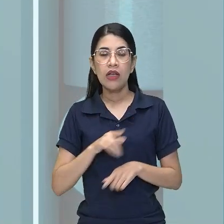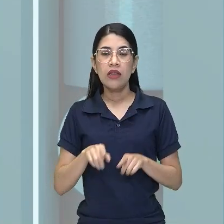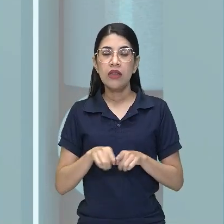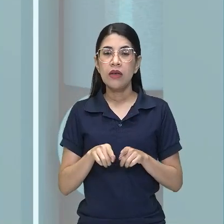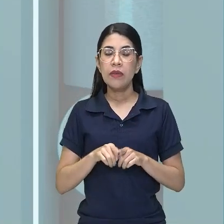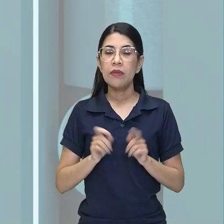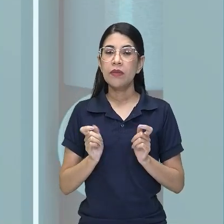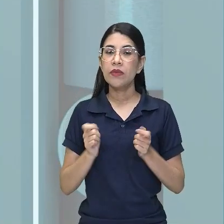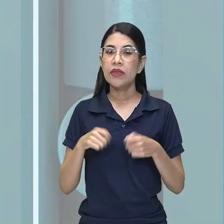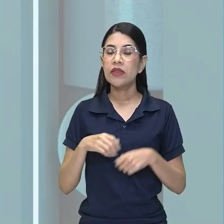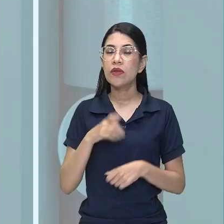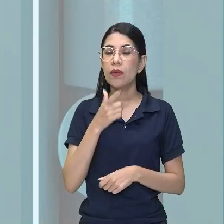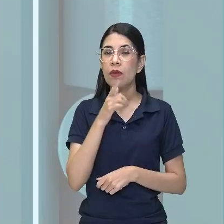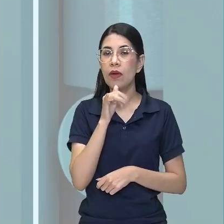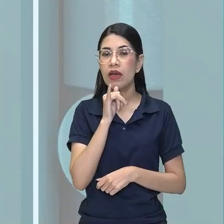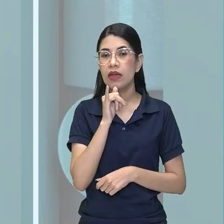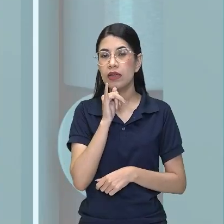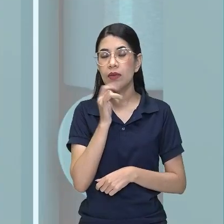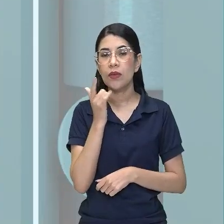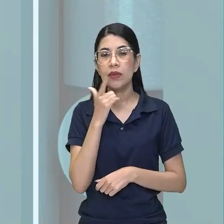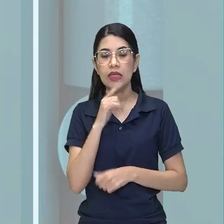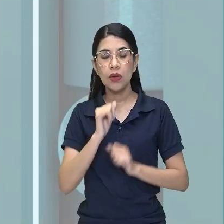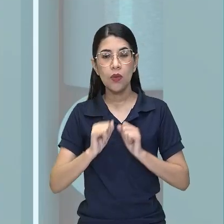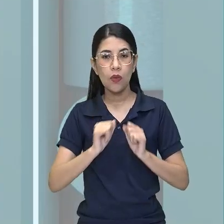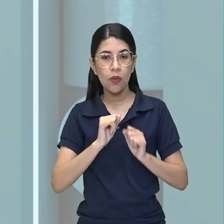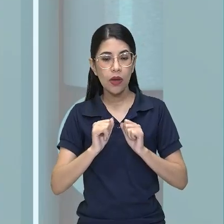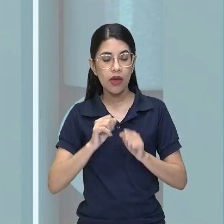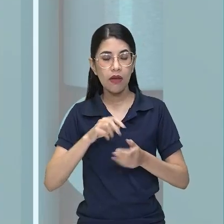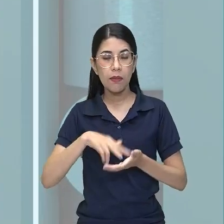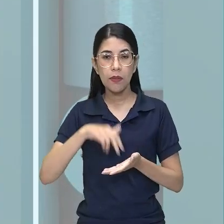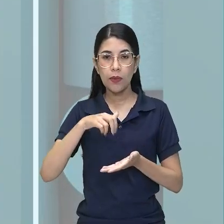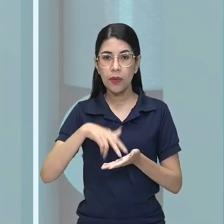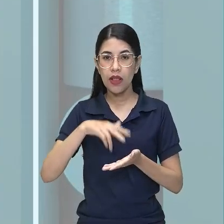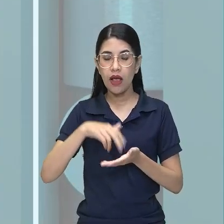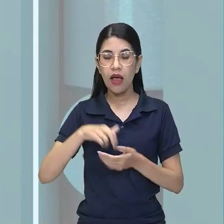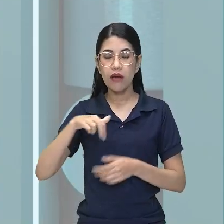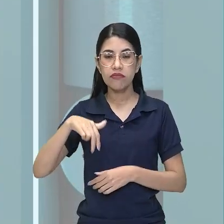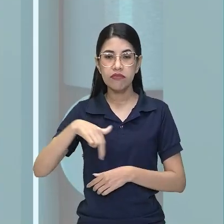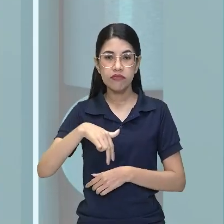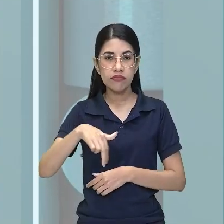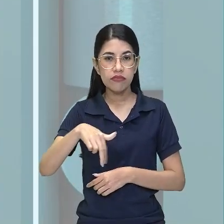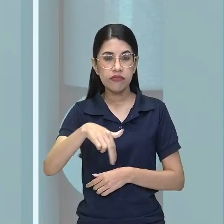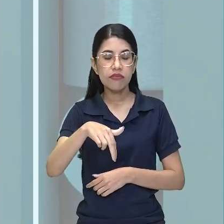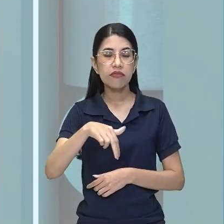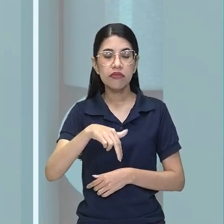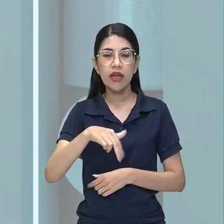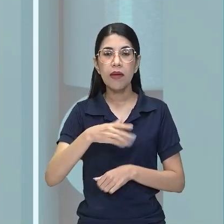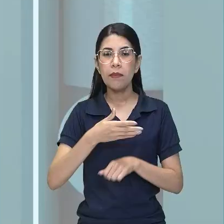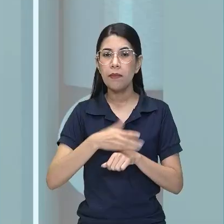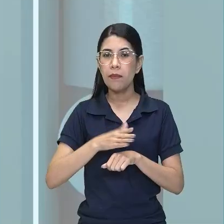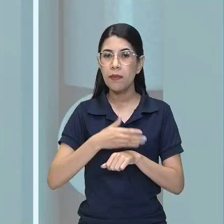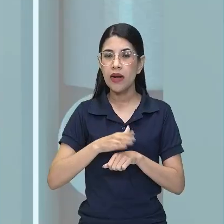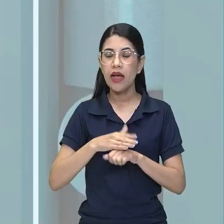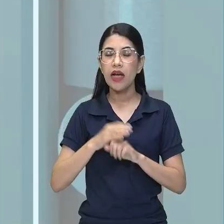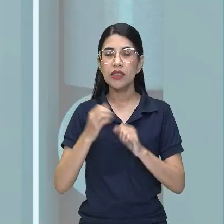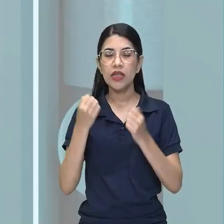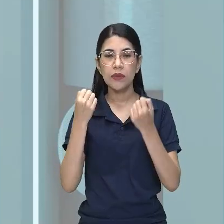fazendo com que a gente consiga, por exemplo, correr, pular, caminhar, fazer os exercícios sem ficar